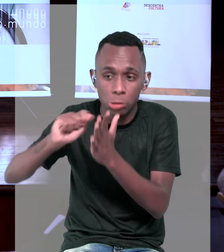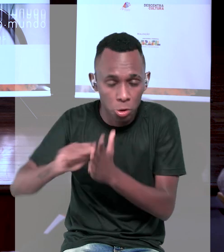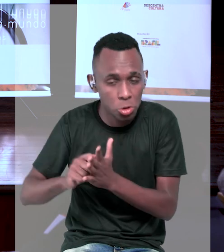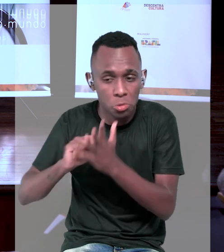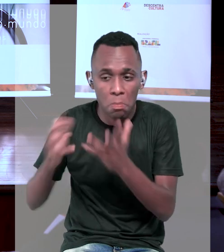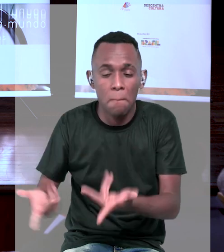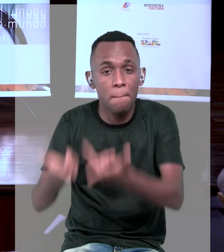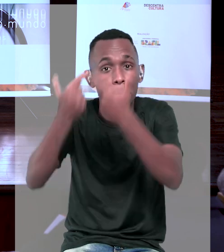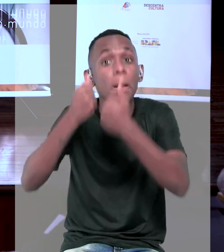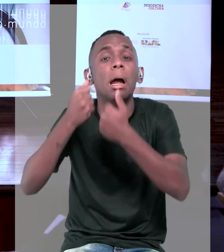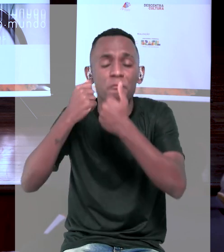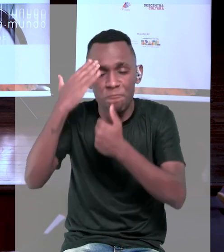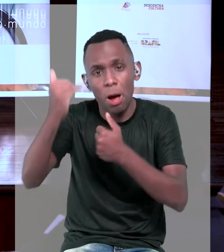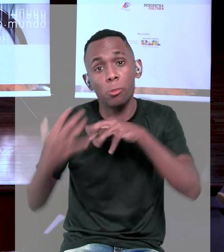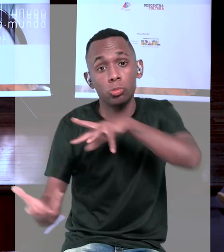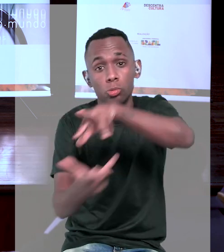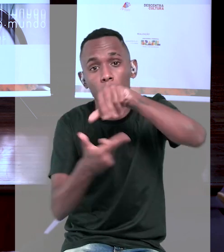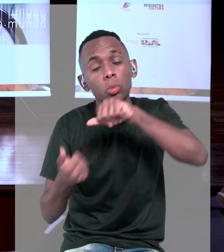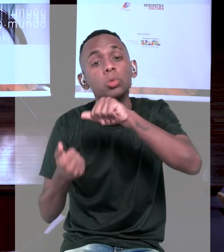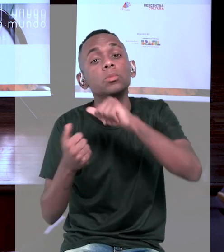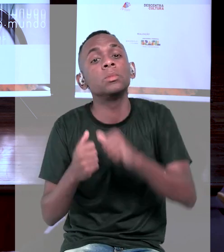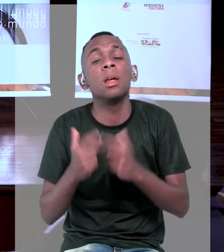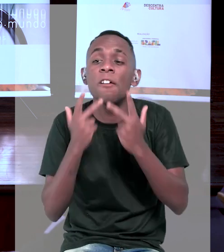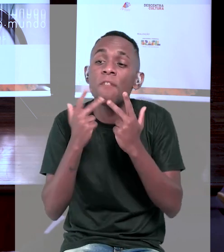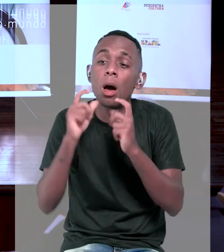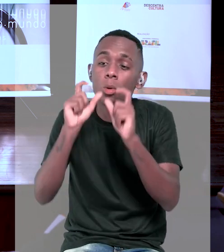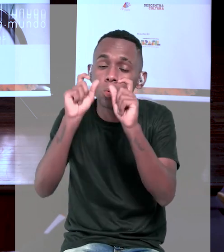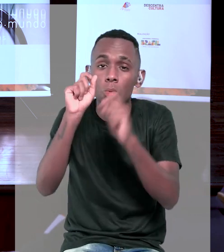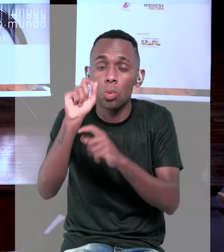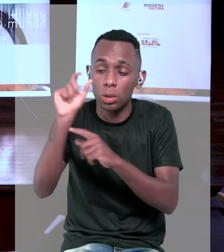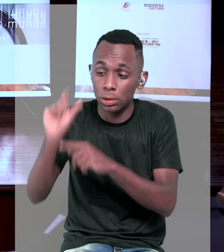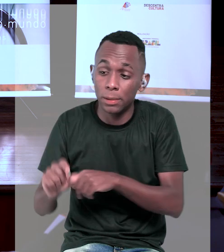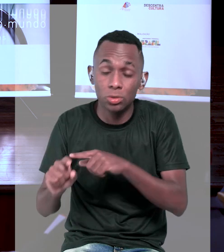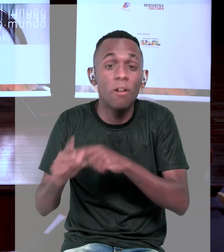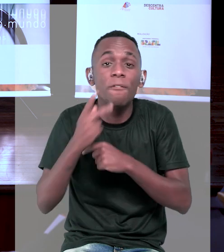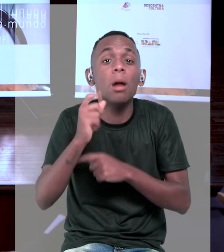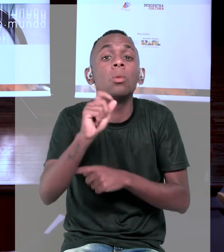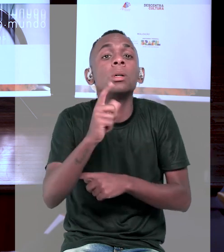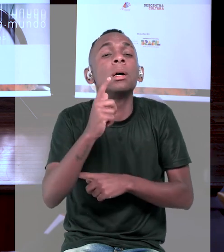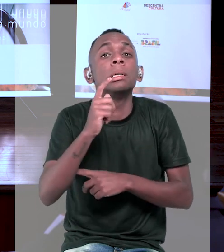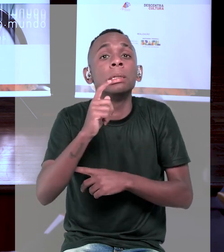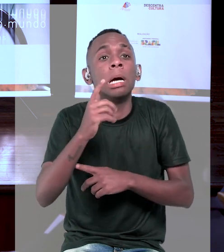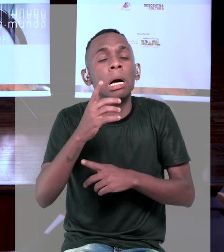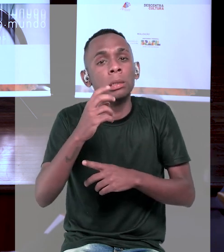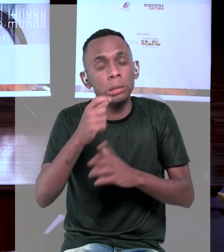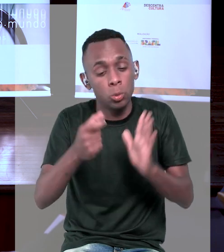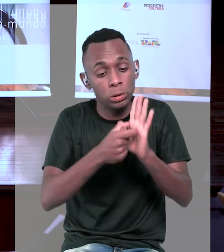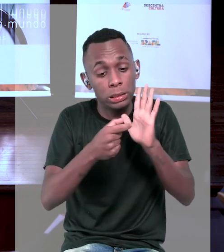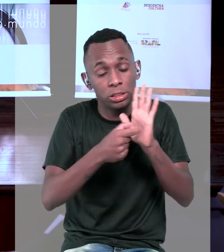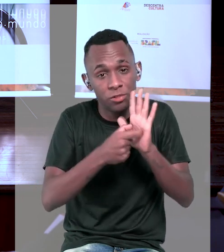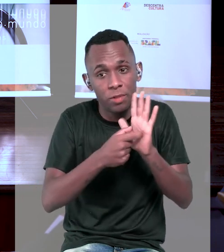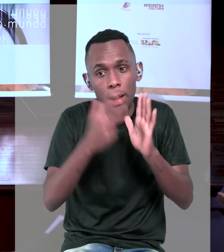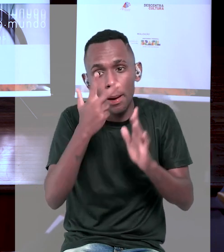todo, que disse o seguinte, a inteligência artificial hackeou o nosso sistema